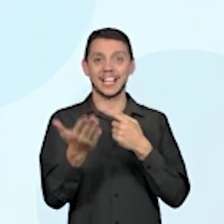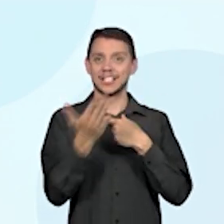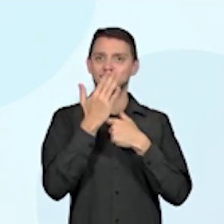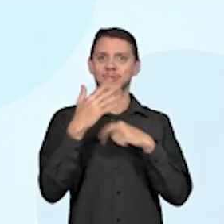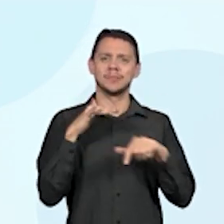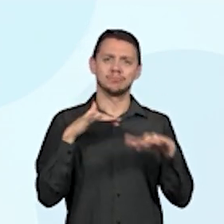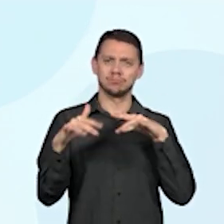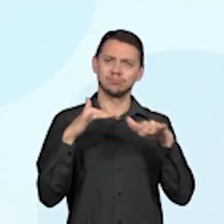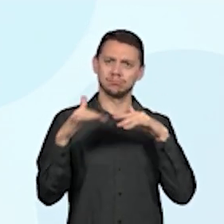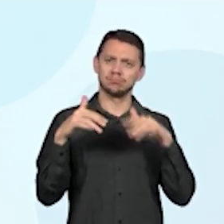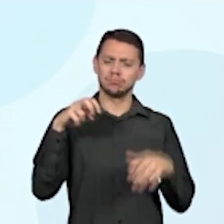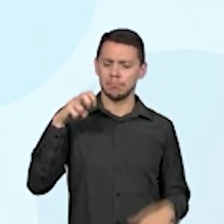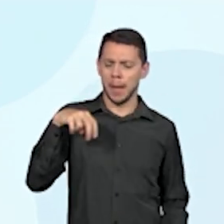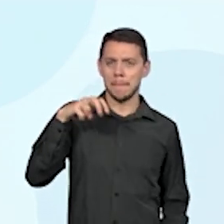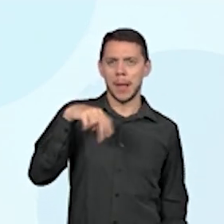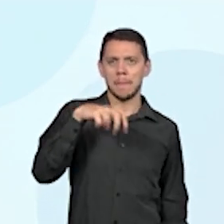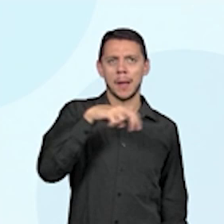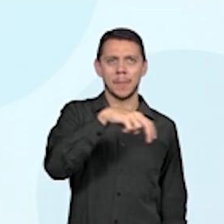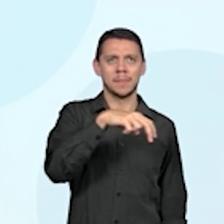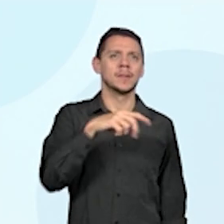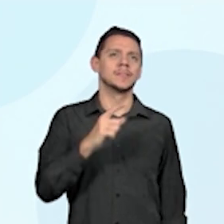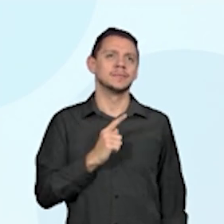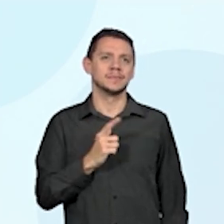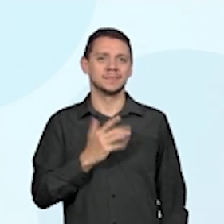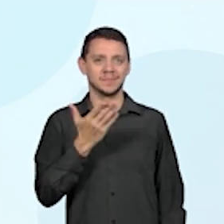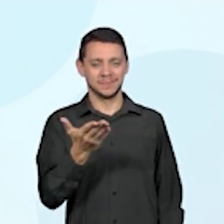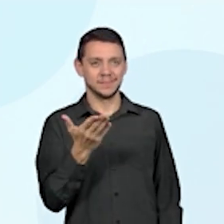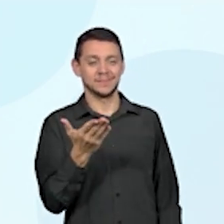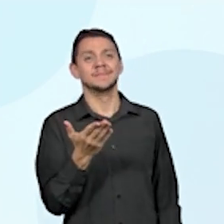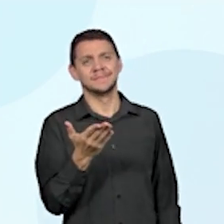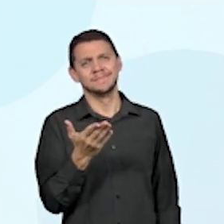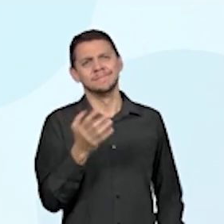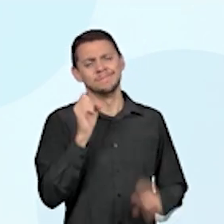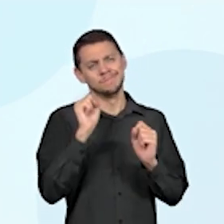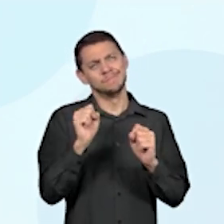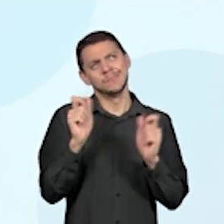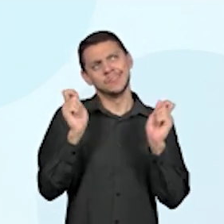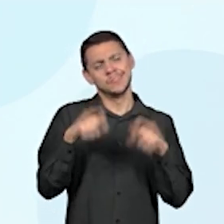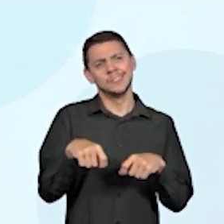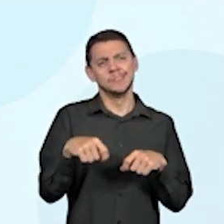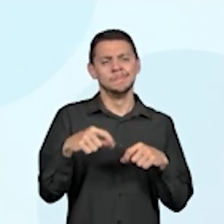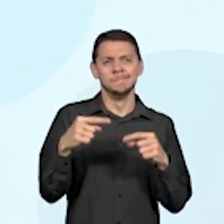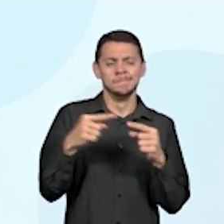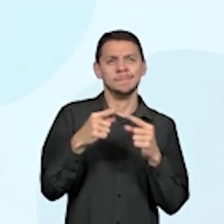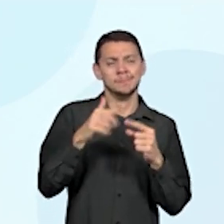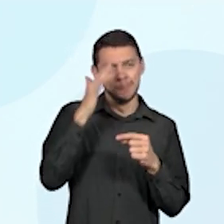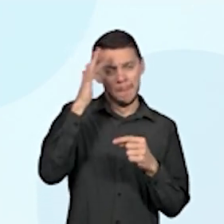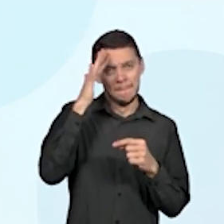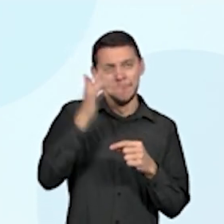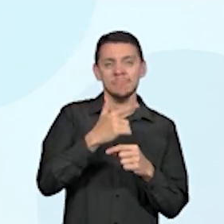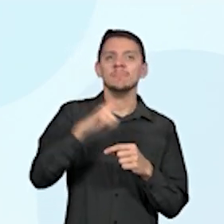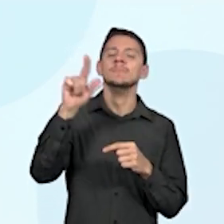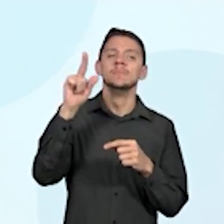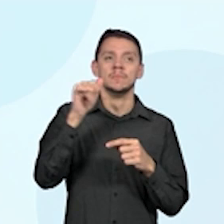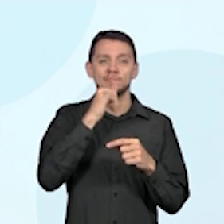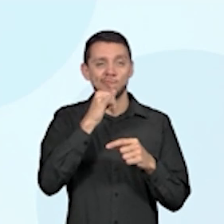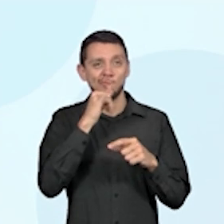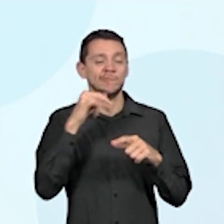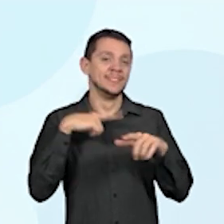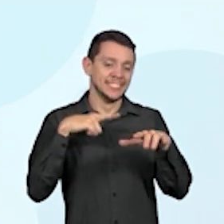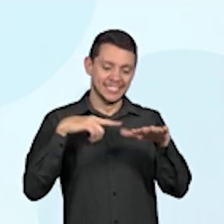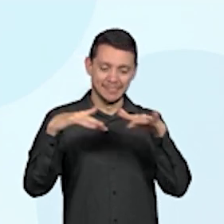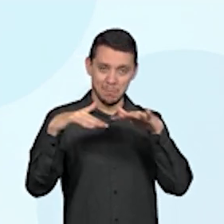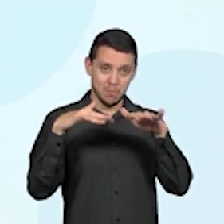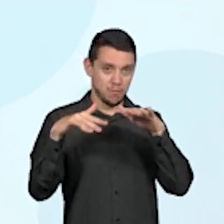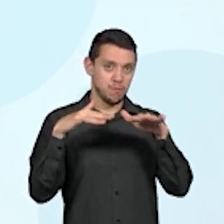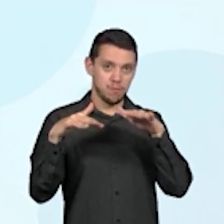movimento para a direção que ele está indo. Ele está andando, ó. Sim. Posso pensar em outra coisa aí também. Está se movimentando. Está indo